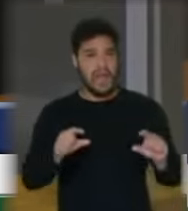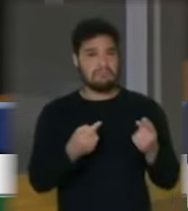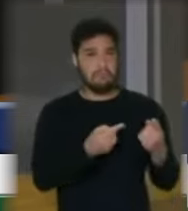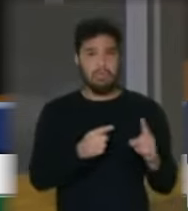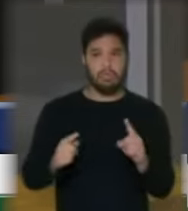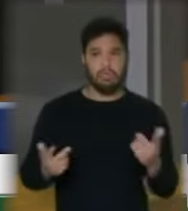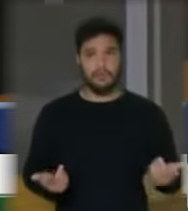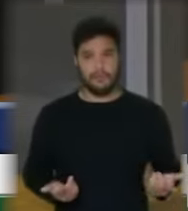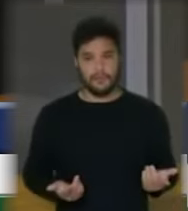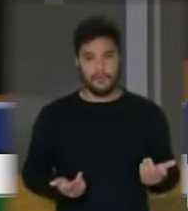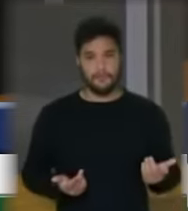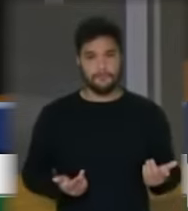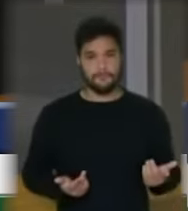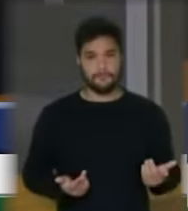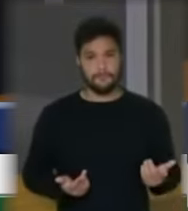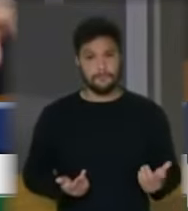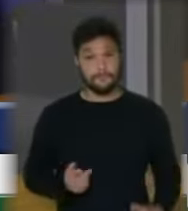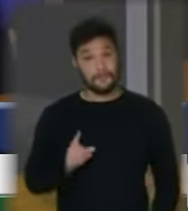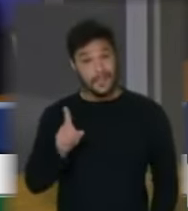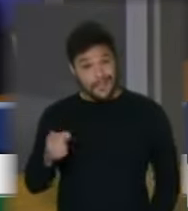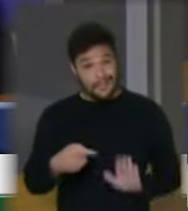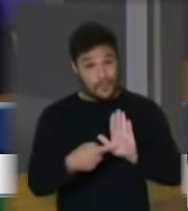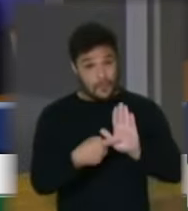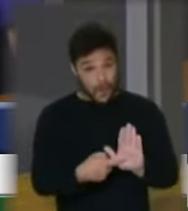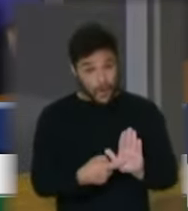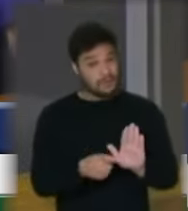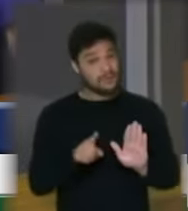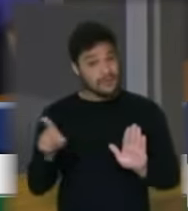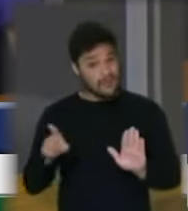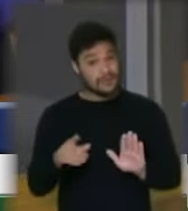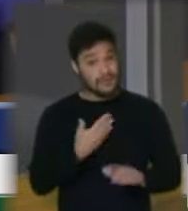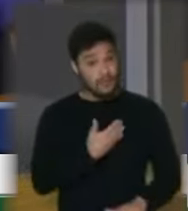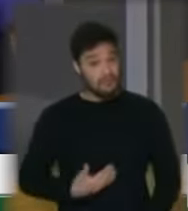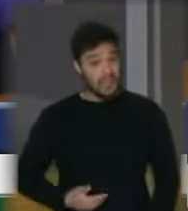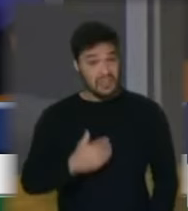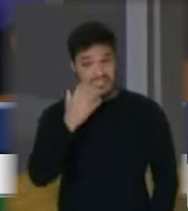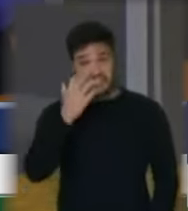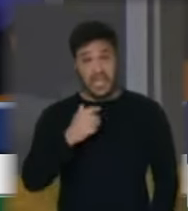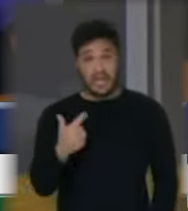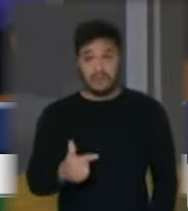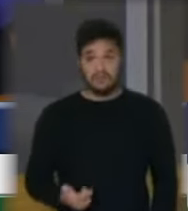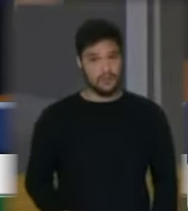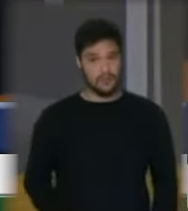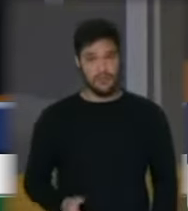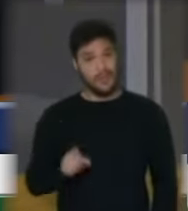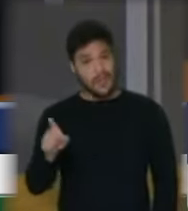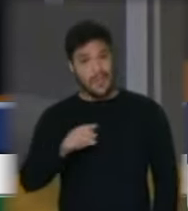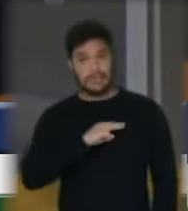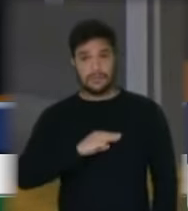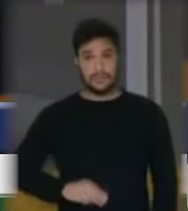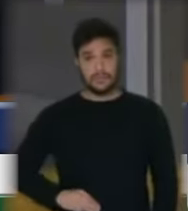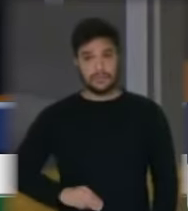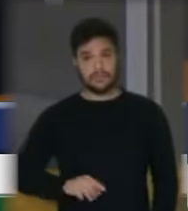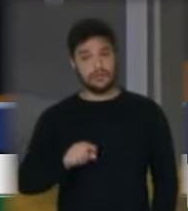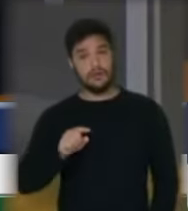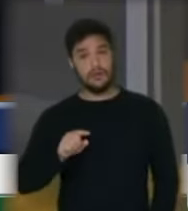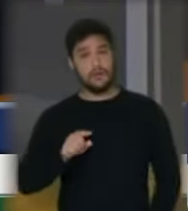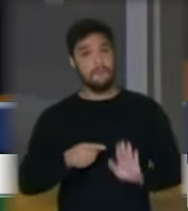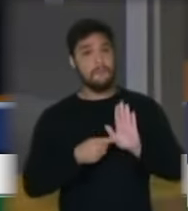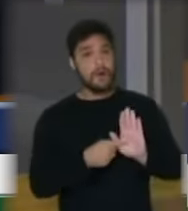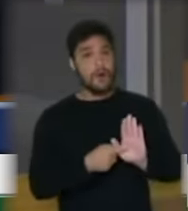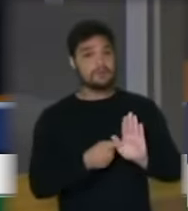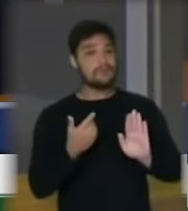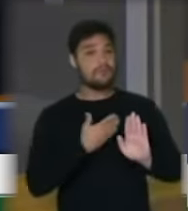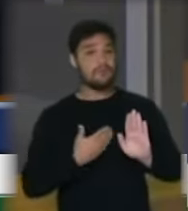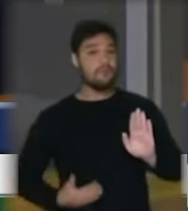mostra como é o nível de seriedade desse governo. É um ministro que demonstra que esse governo é